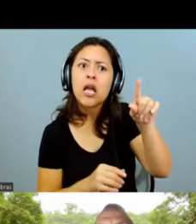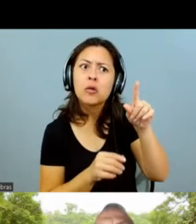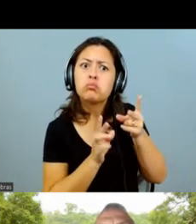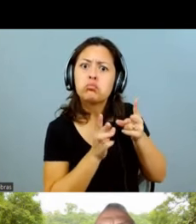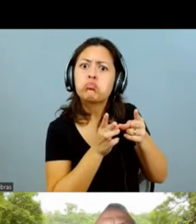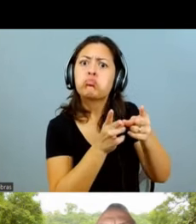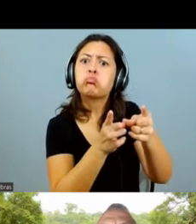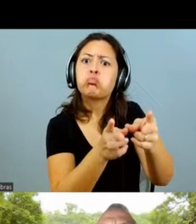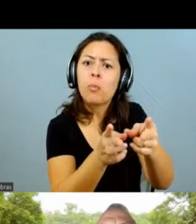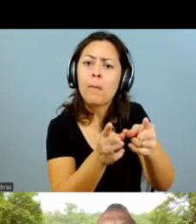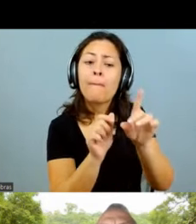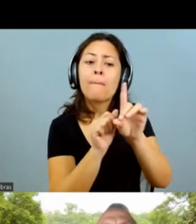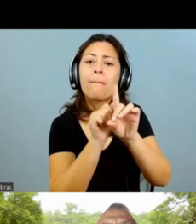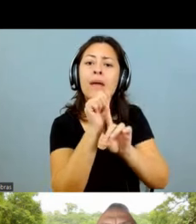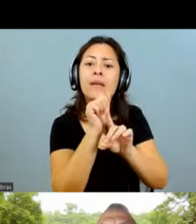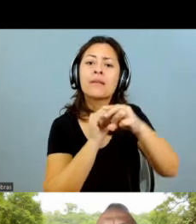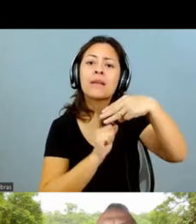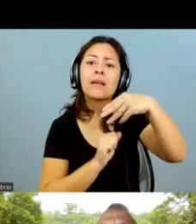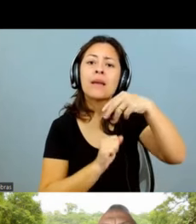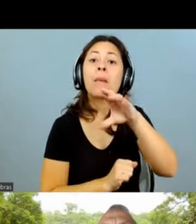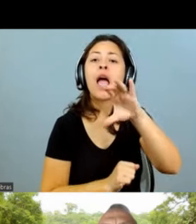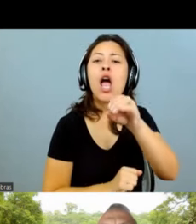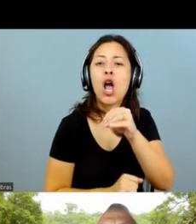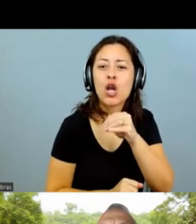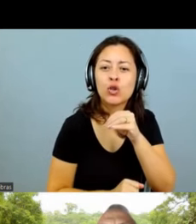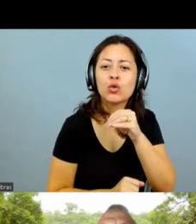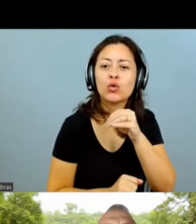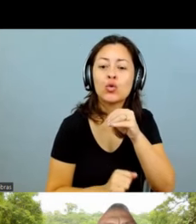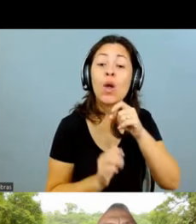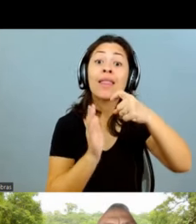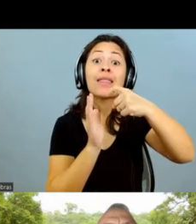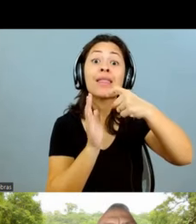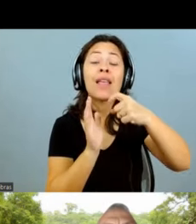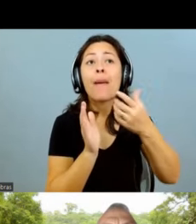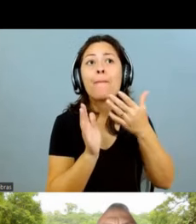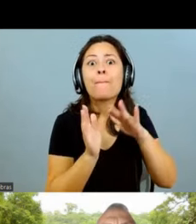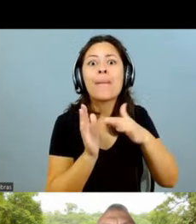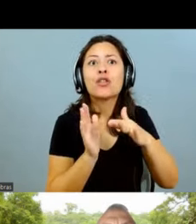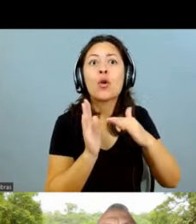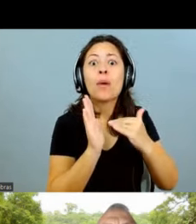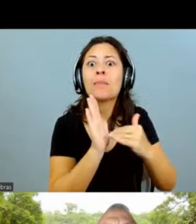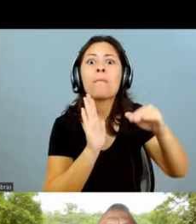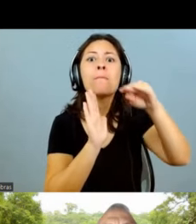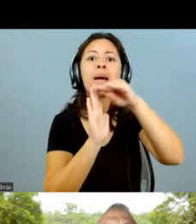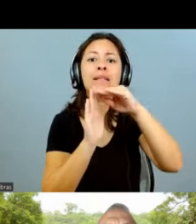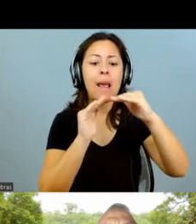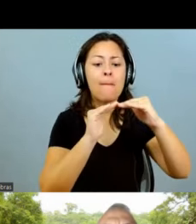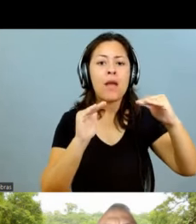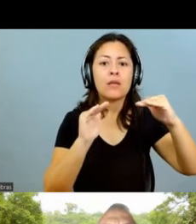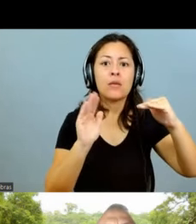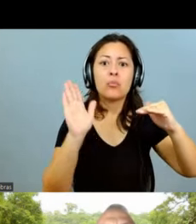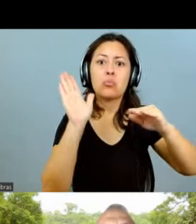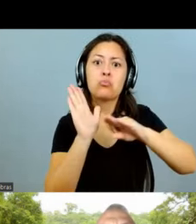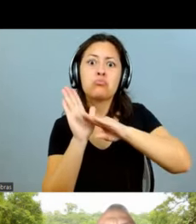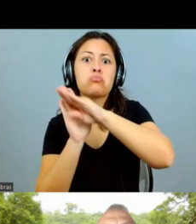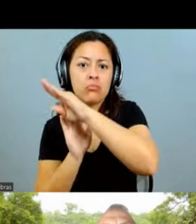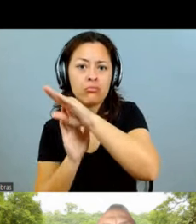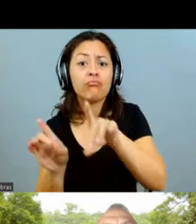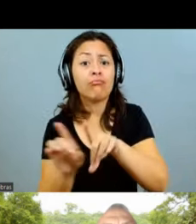março registrou uma taxa superior à média segundo os dados do CCF